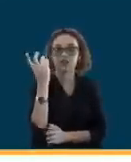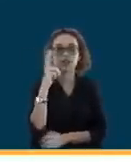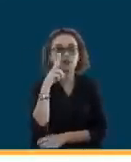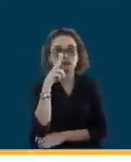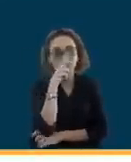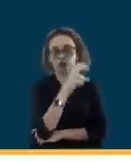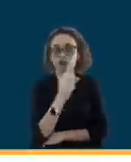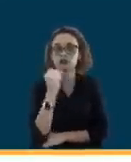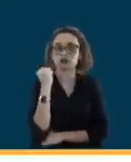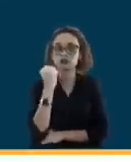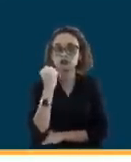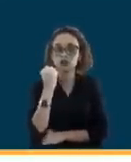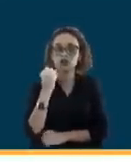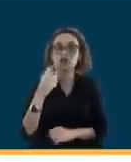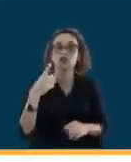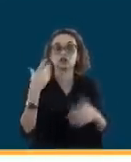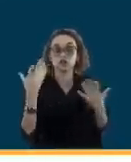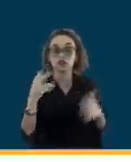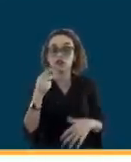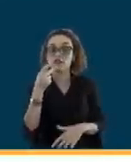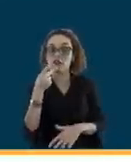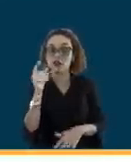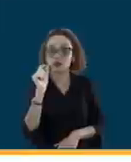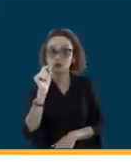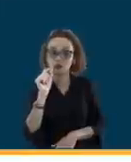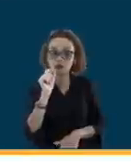Blanc, eu diria que é resultado de